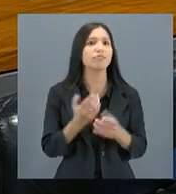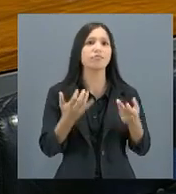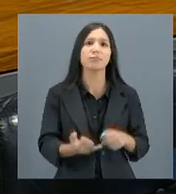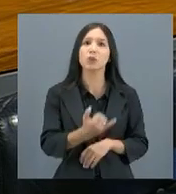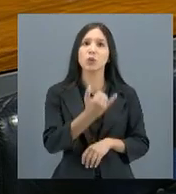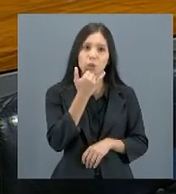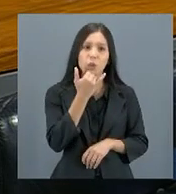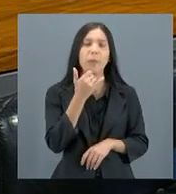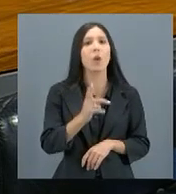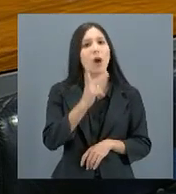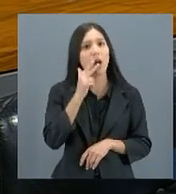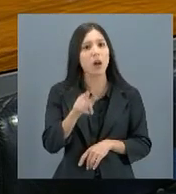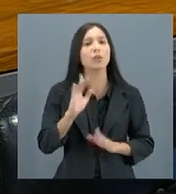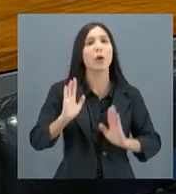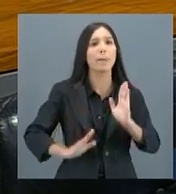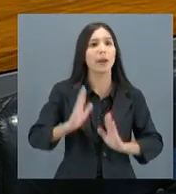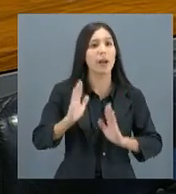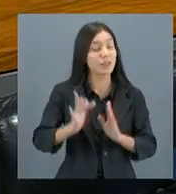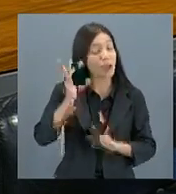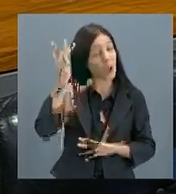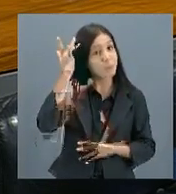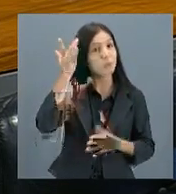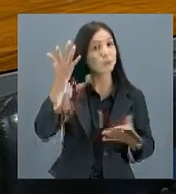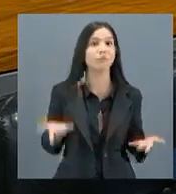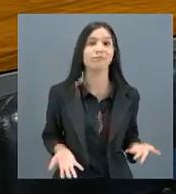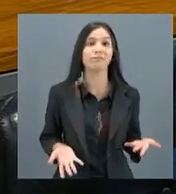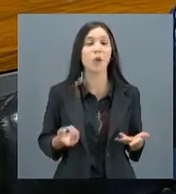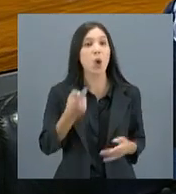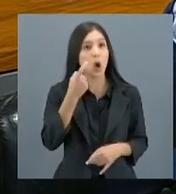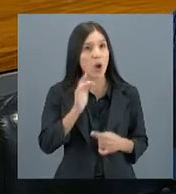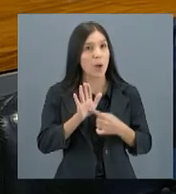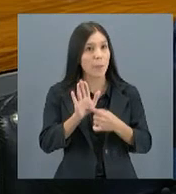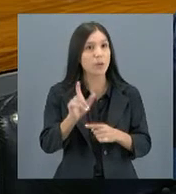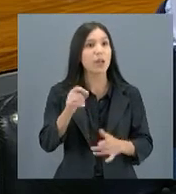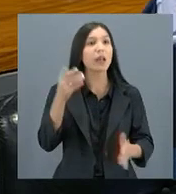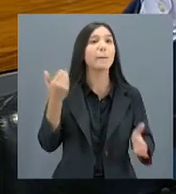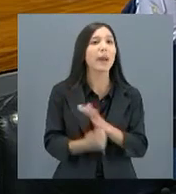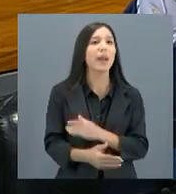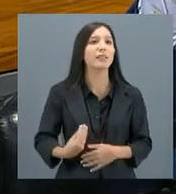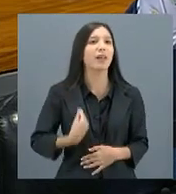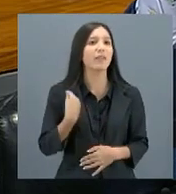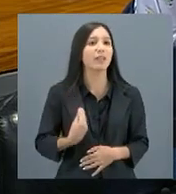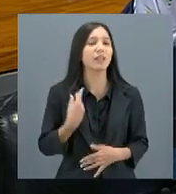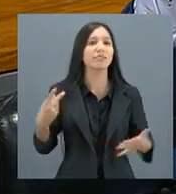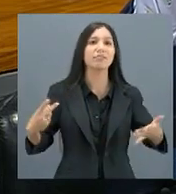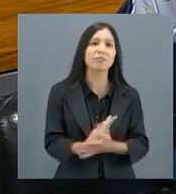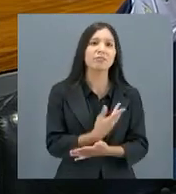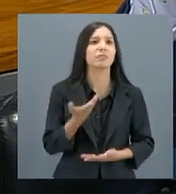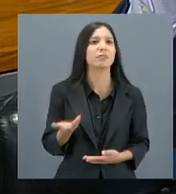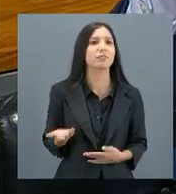desculpe, eu acho que esse prazo é absurdo. Olha aqui, quem está perdendo a vida,